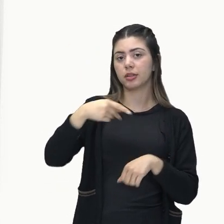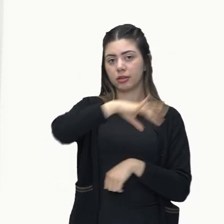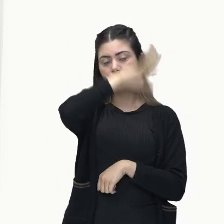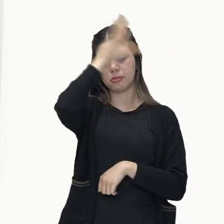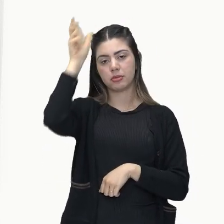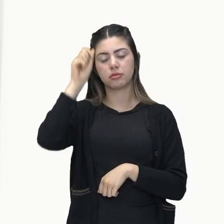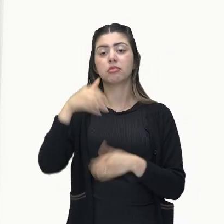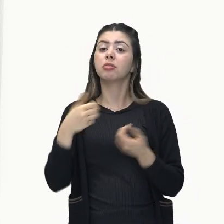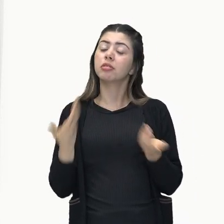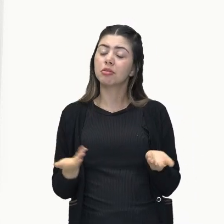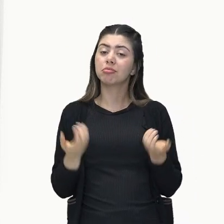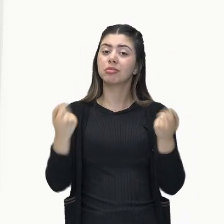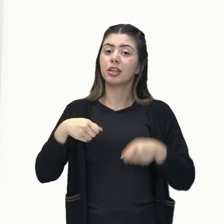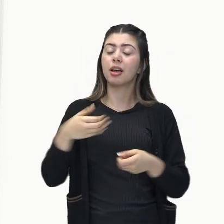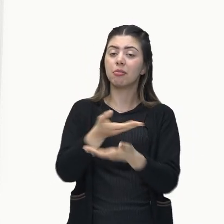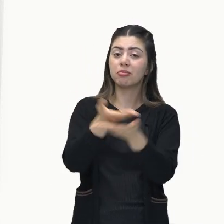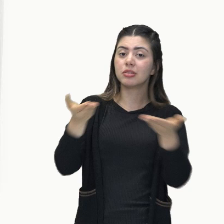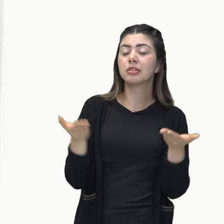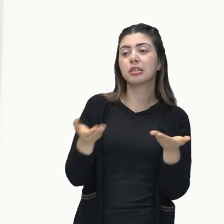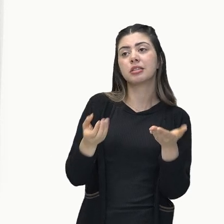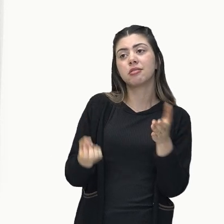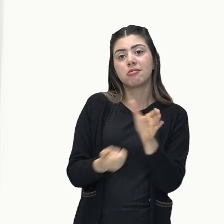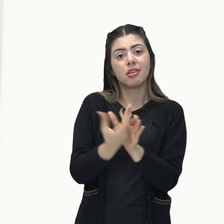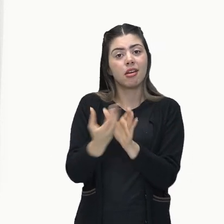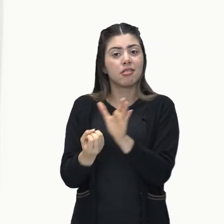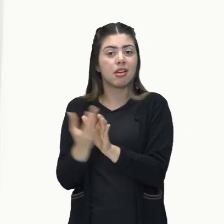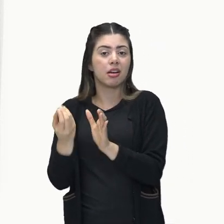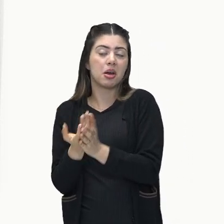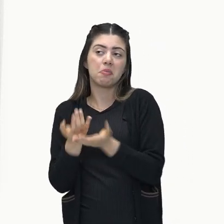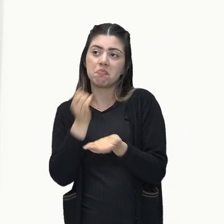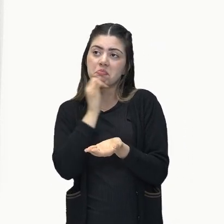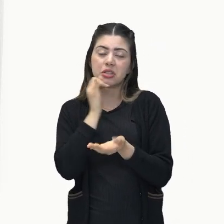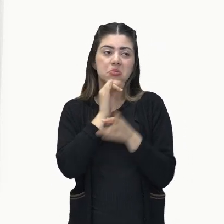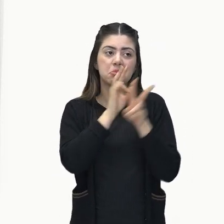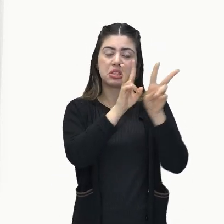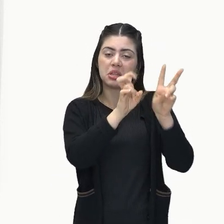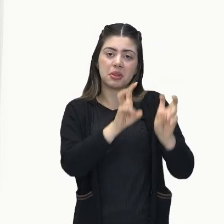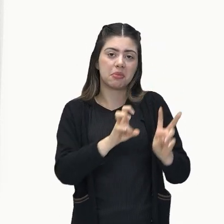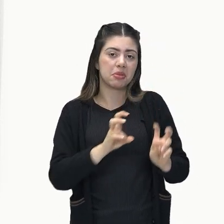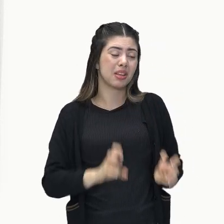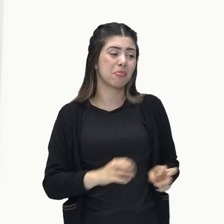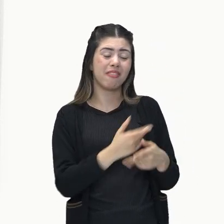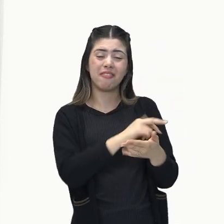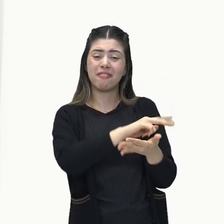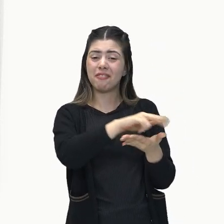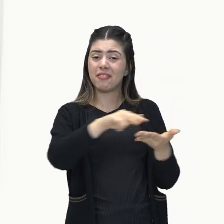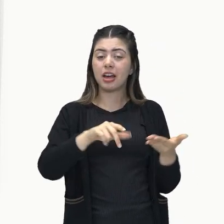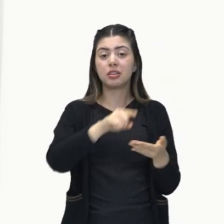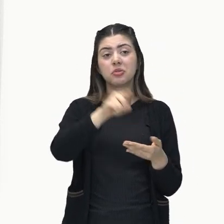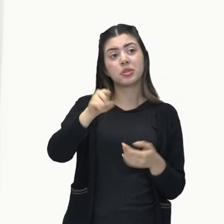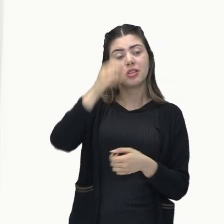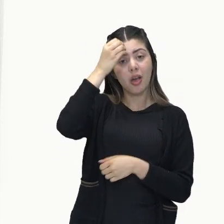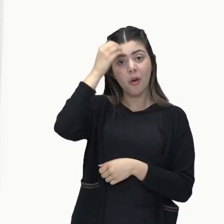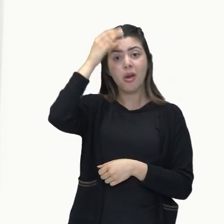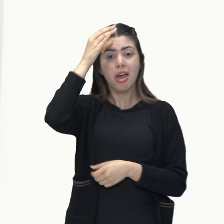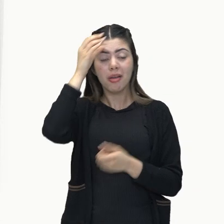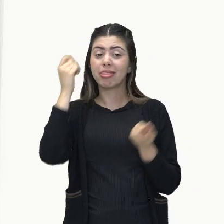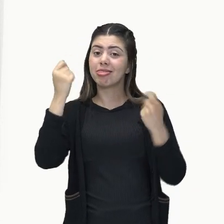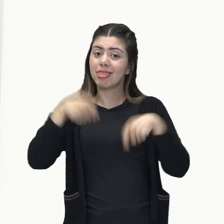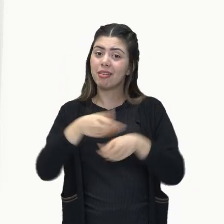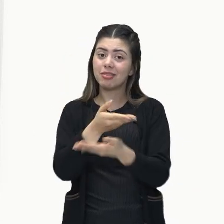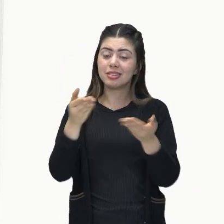sim, poder utilizar assuntos, tratar temas que vocês dominem de alguma forma. Ah, professor,